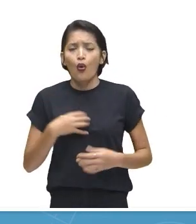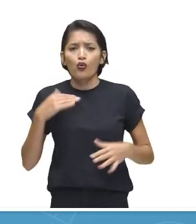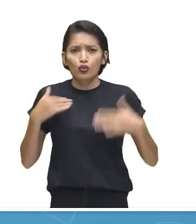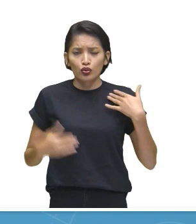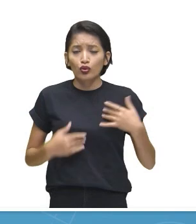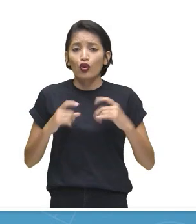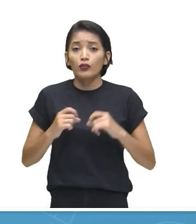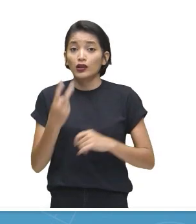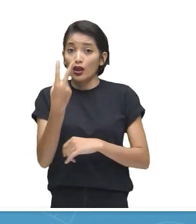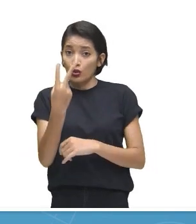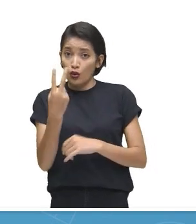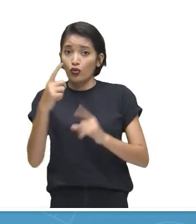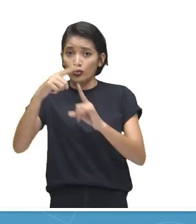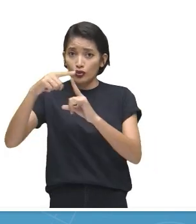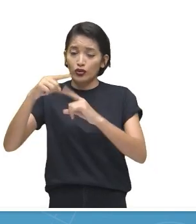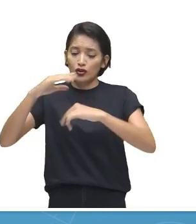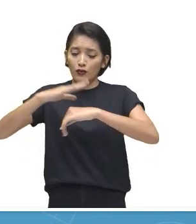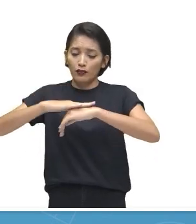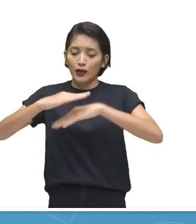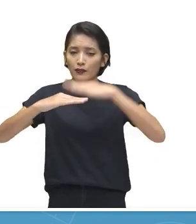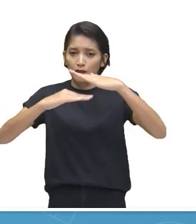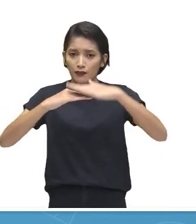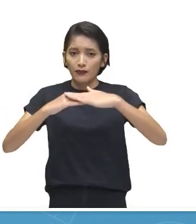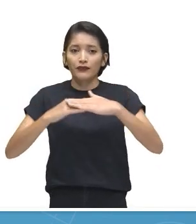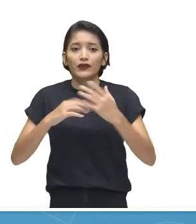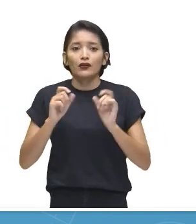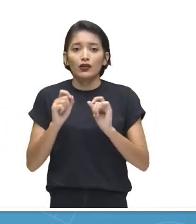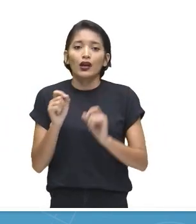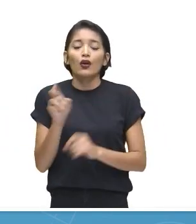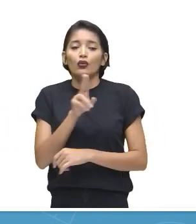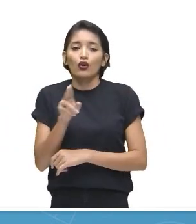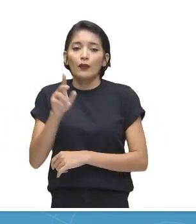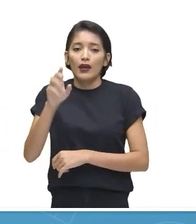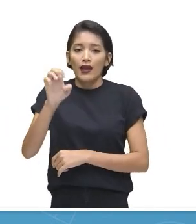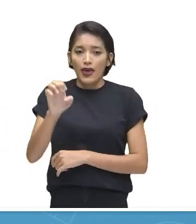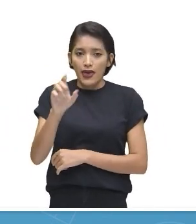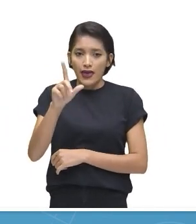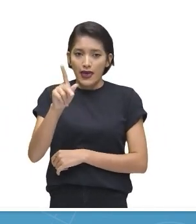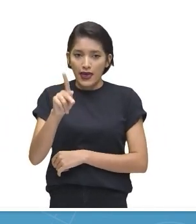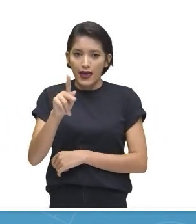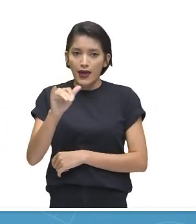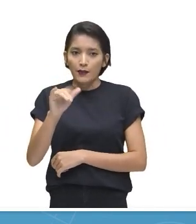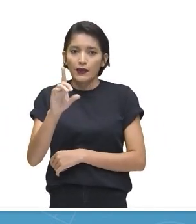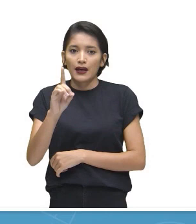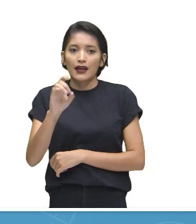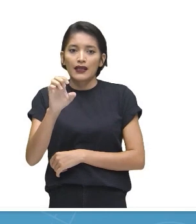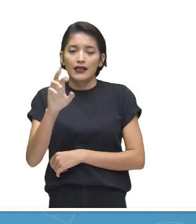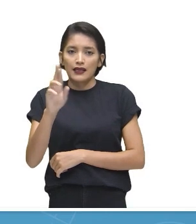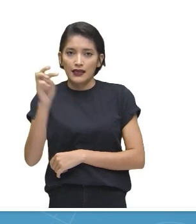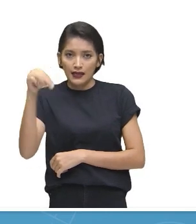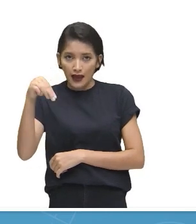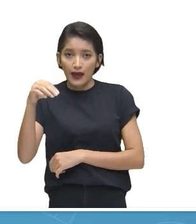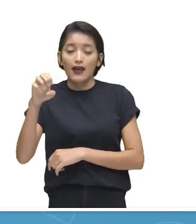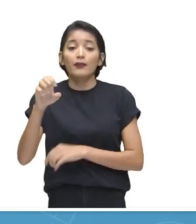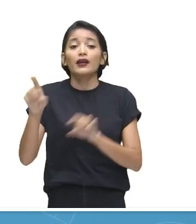formada por duas camadas, a epiderme e a derme. A gente observa aí no esquema